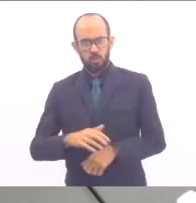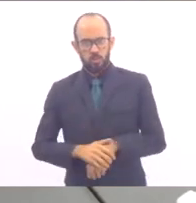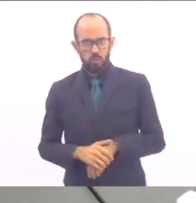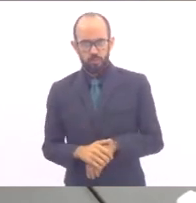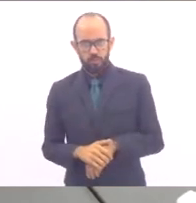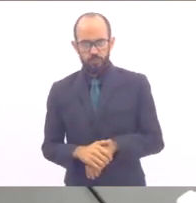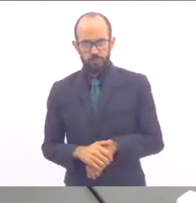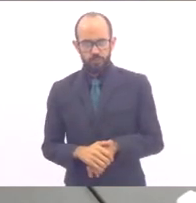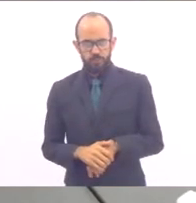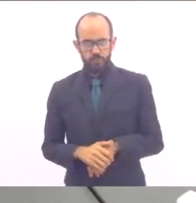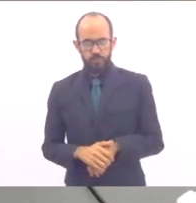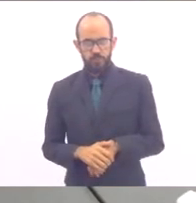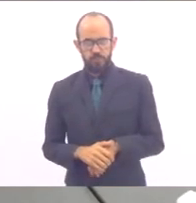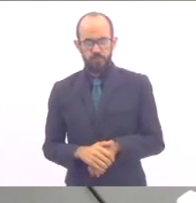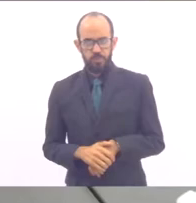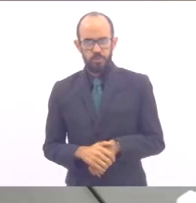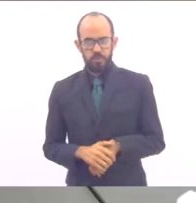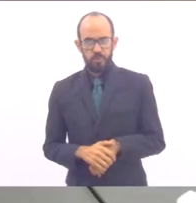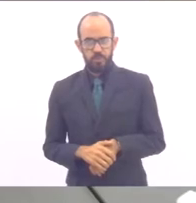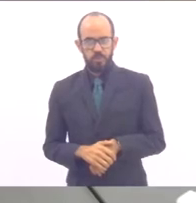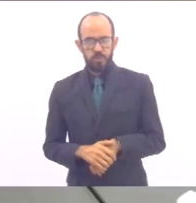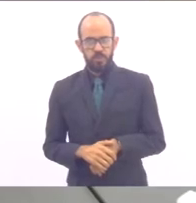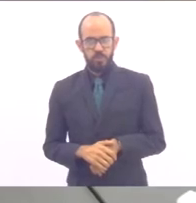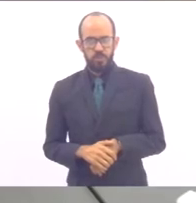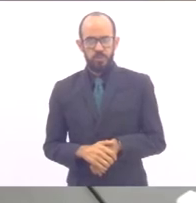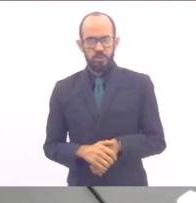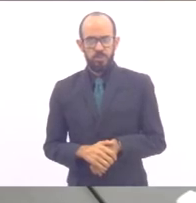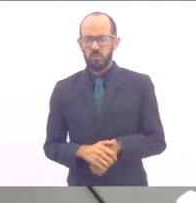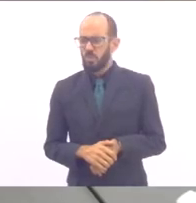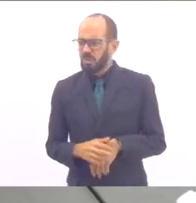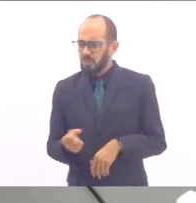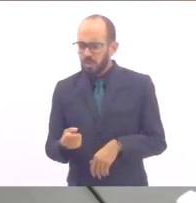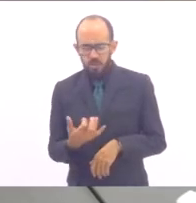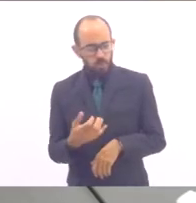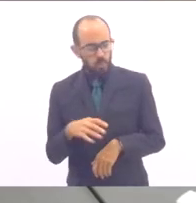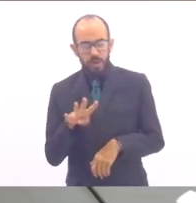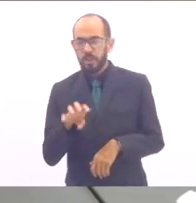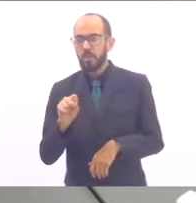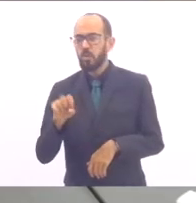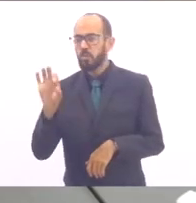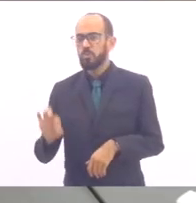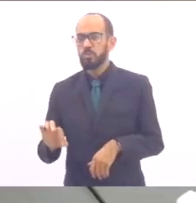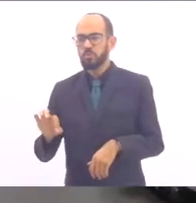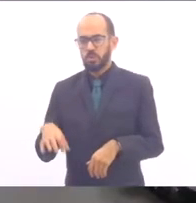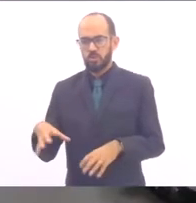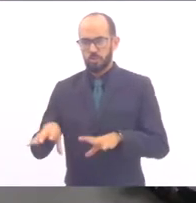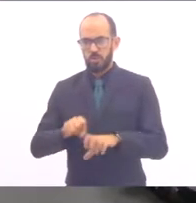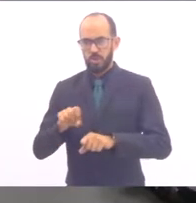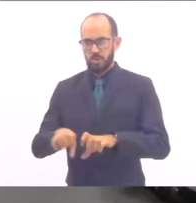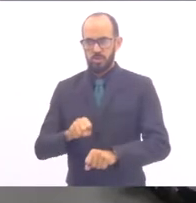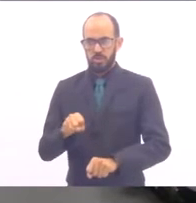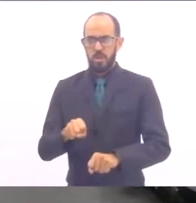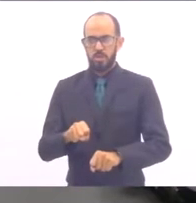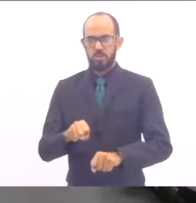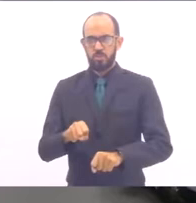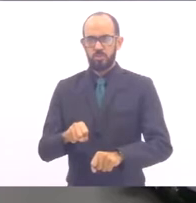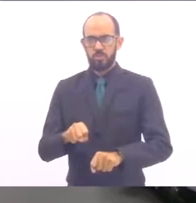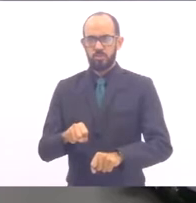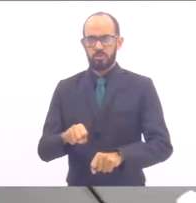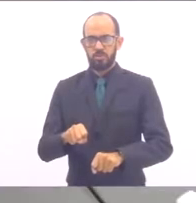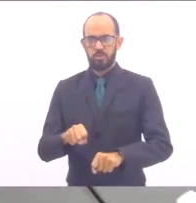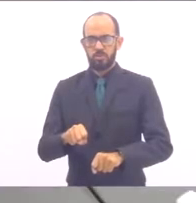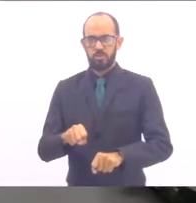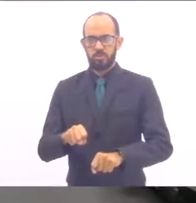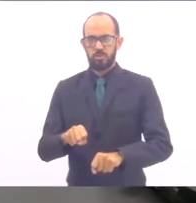responde a 48% da reciclagem. É quanto por cento? 48%, mais vidro ou menos. Sozinho é 48%. É.